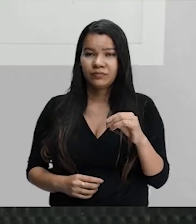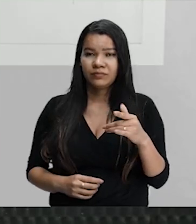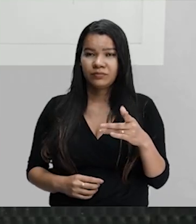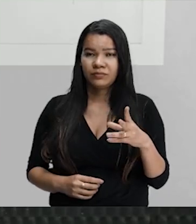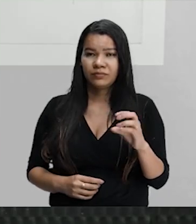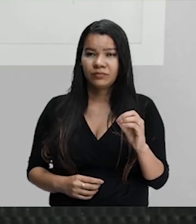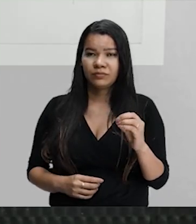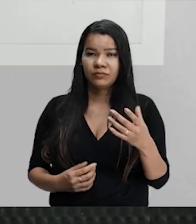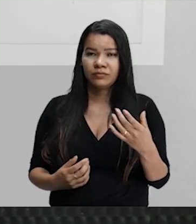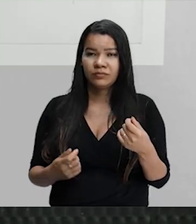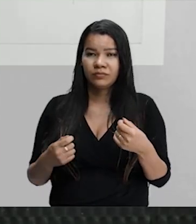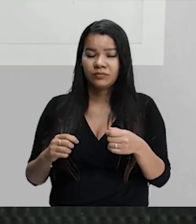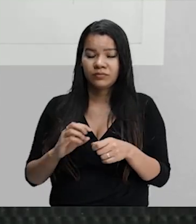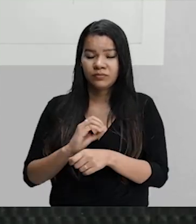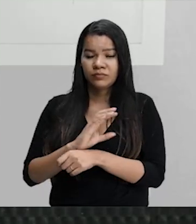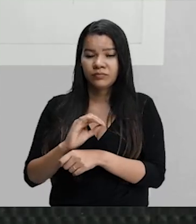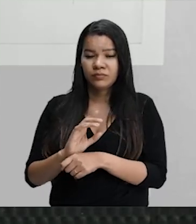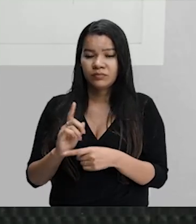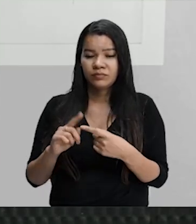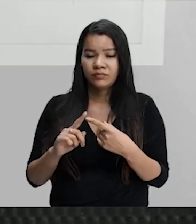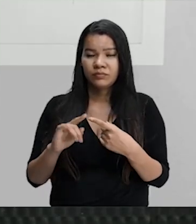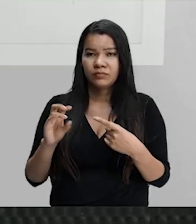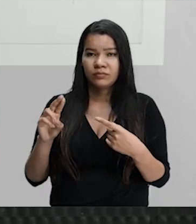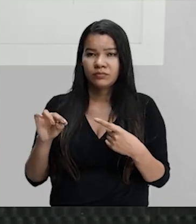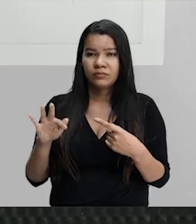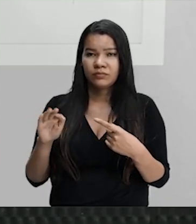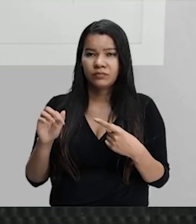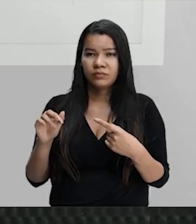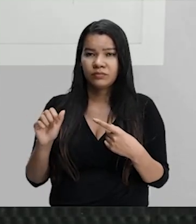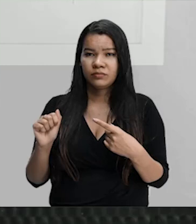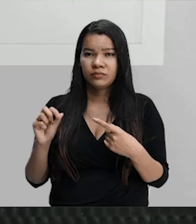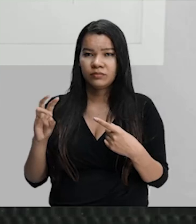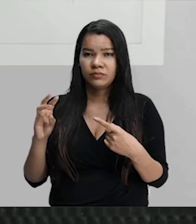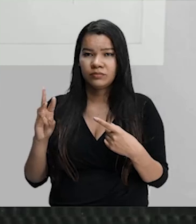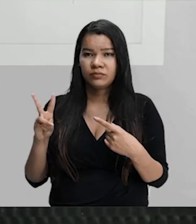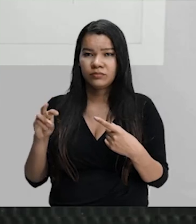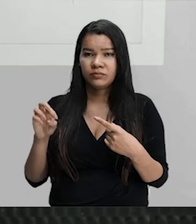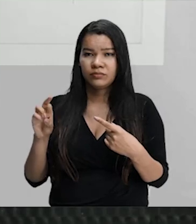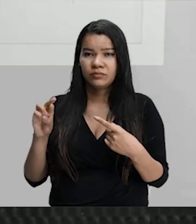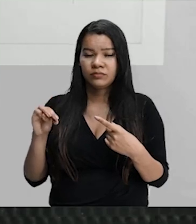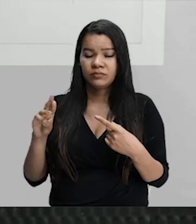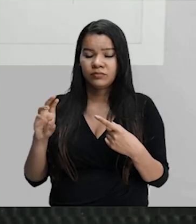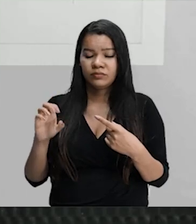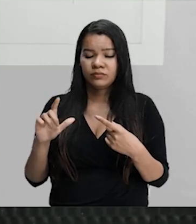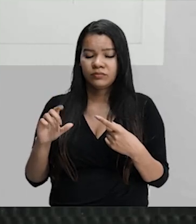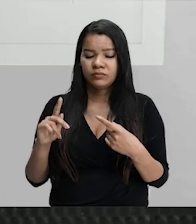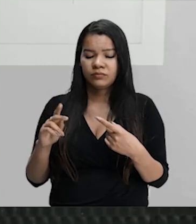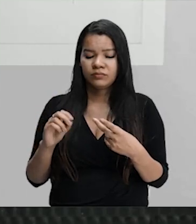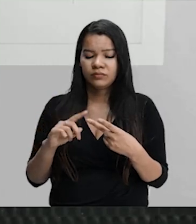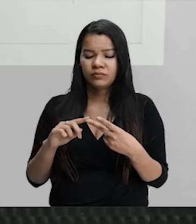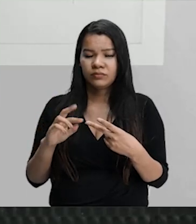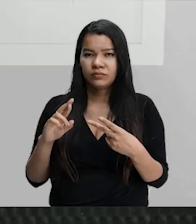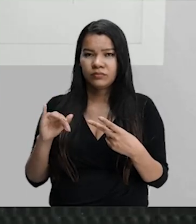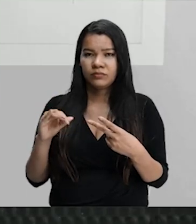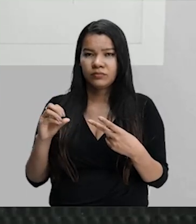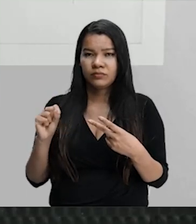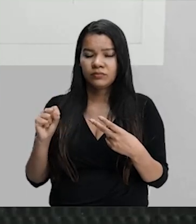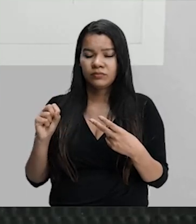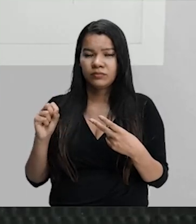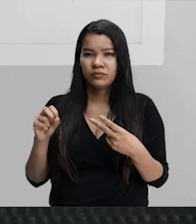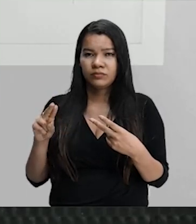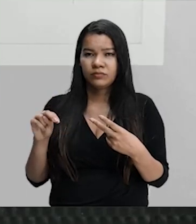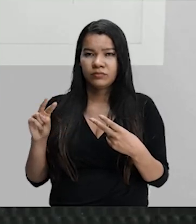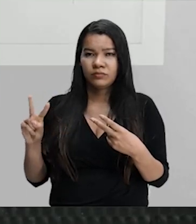luz visível, ele pode emitir o infravermelho, ele pode emitir os raios UV. Isso aí são exemplos de